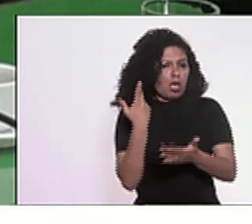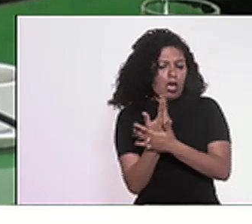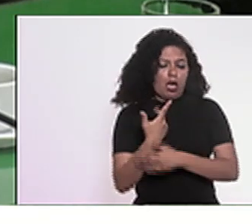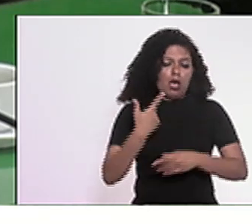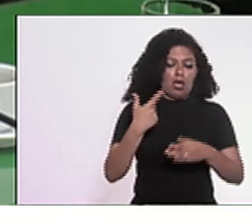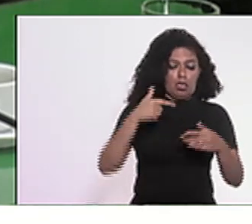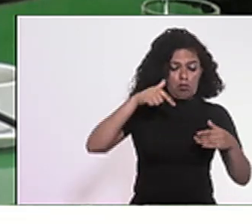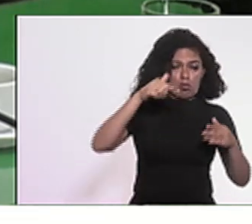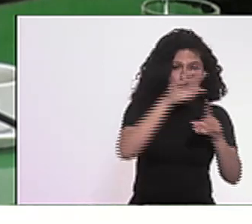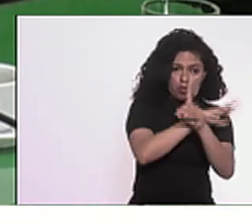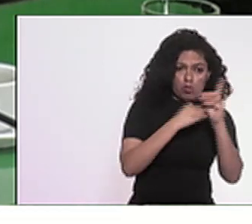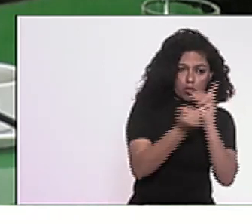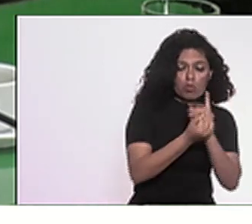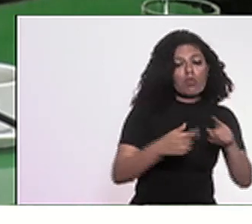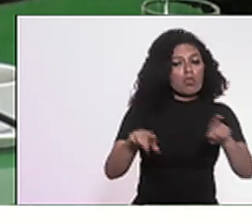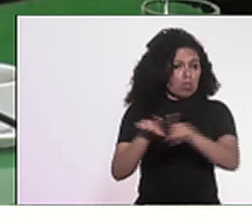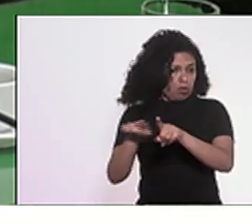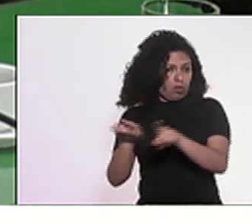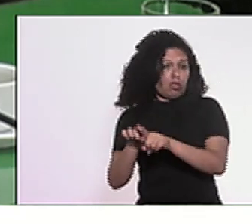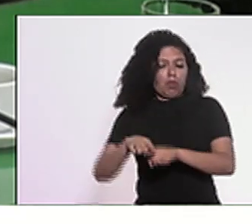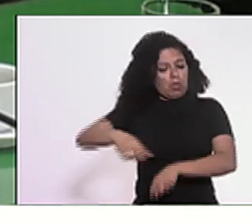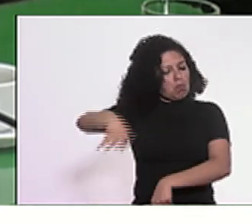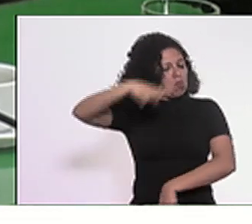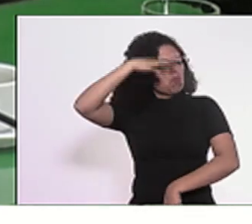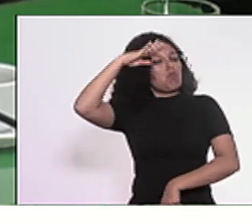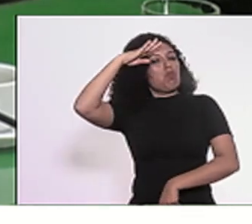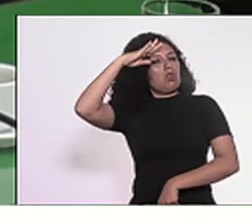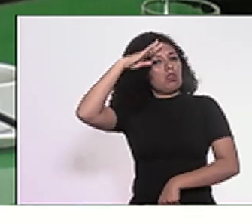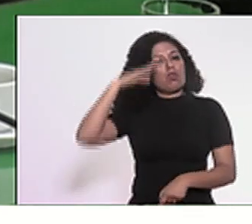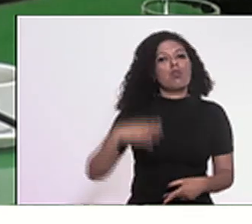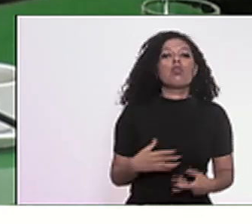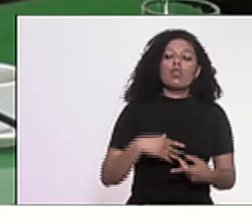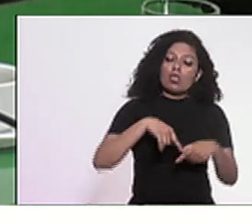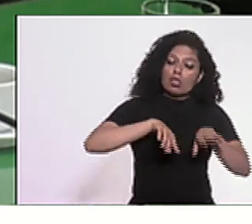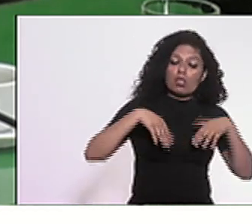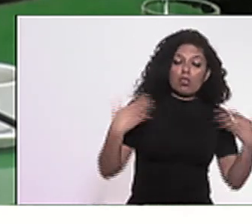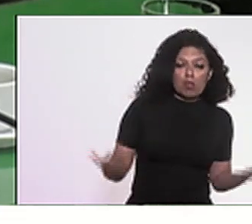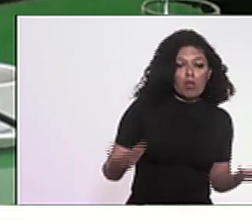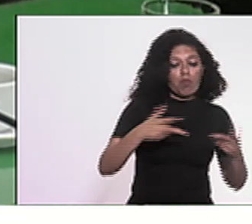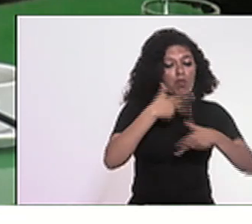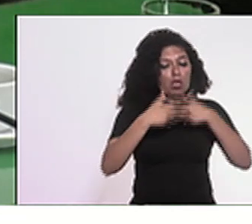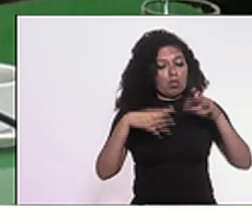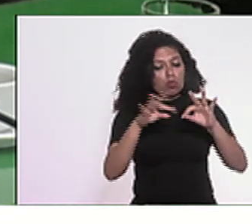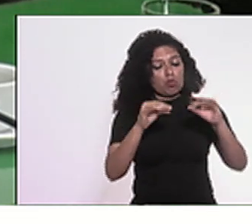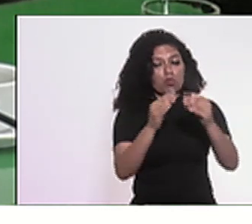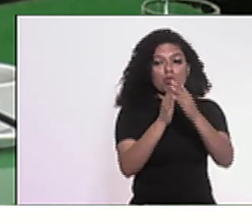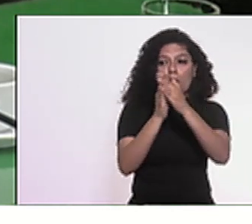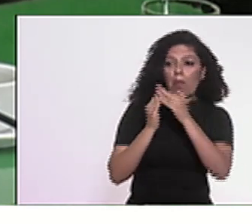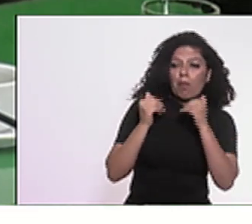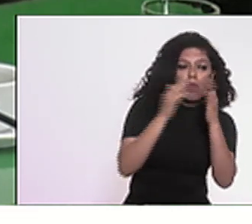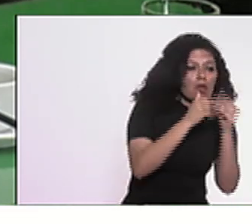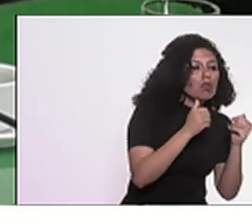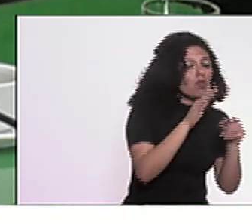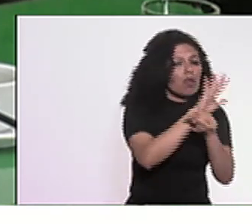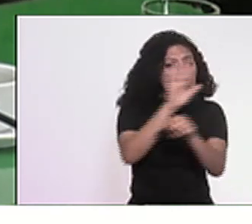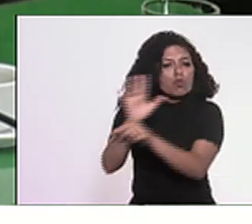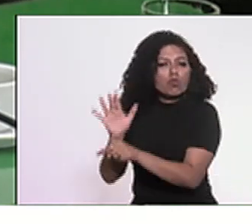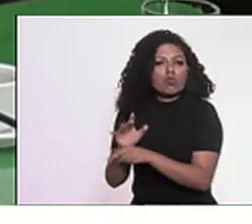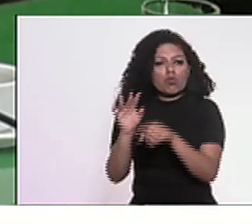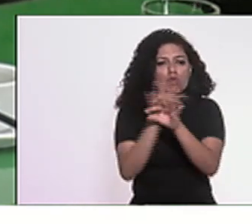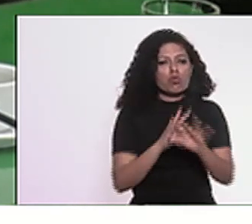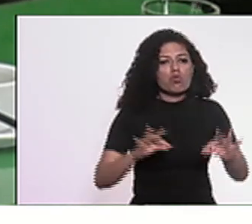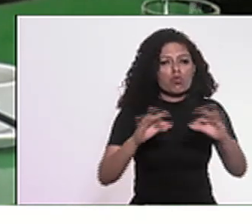ambiente civil quanto no ambiente militar, pelos motivos acima expostos, conto com o apoio de todos